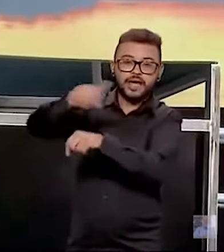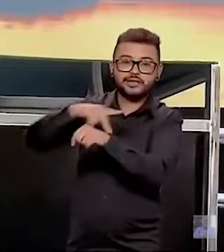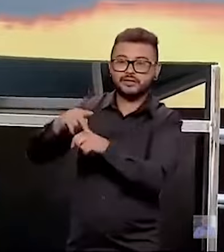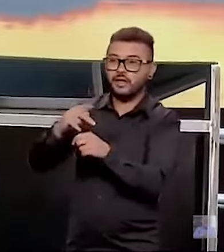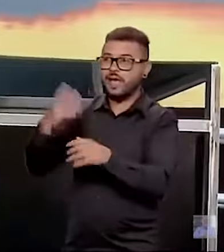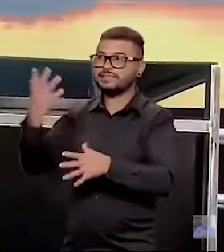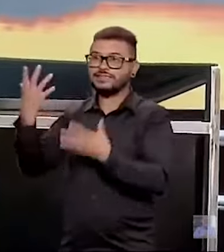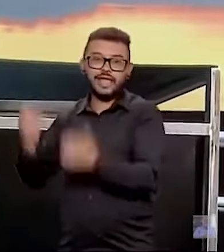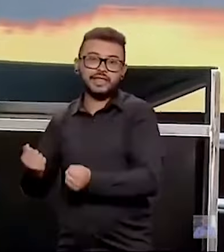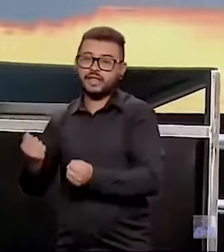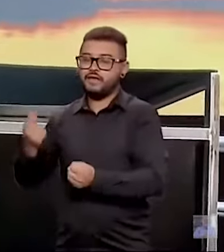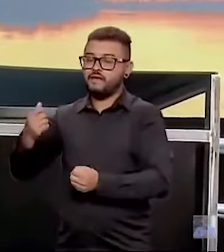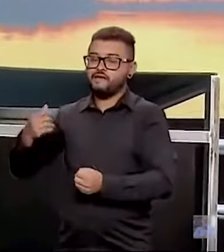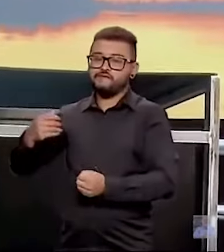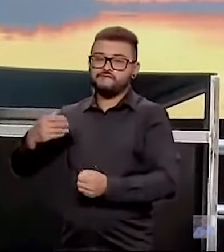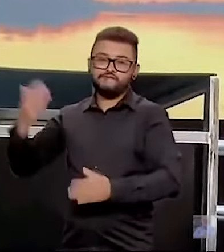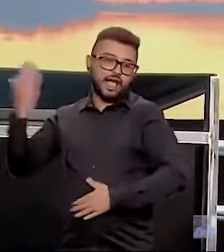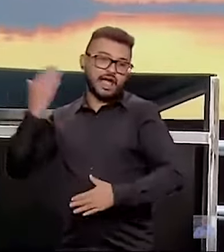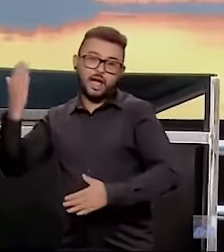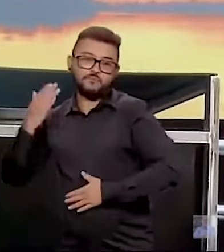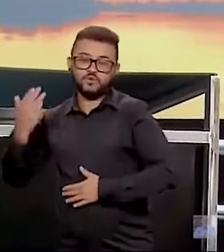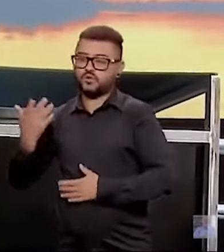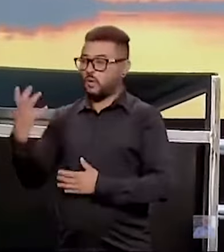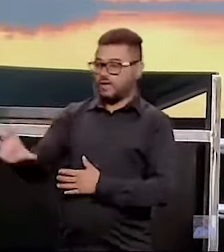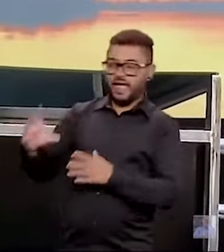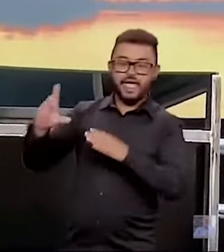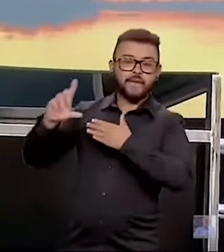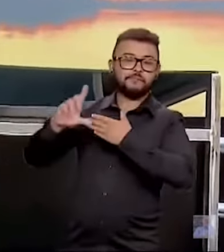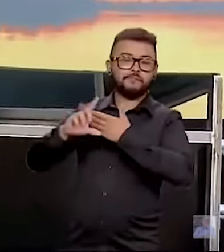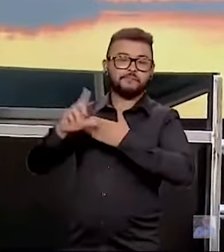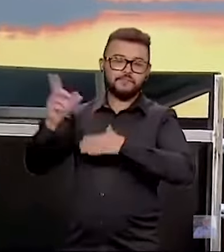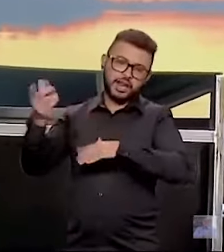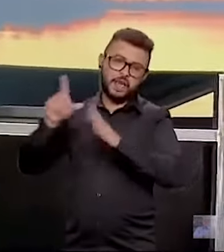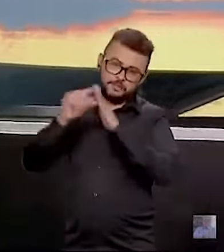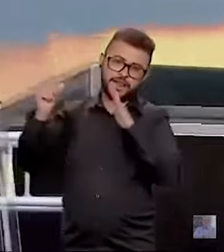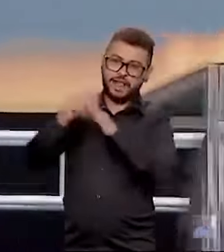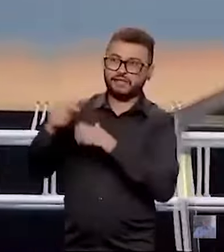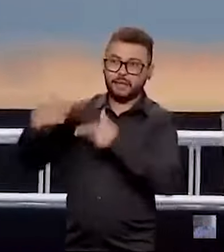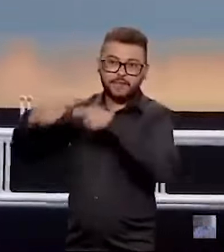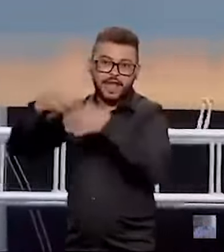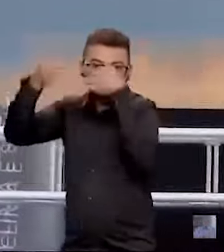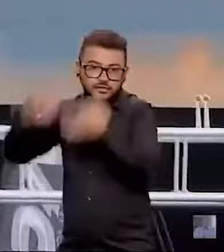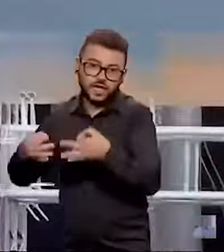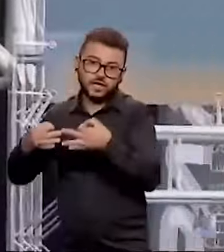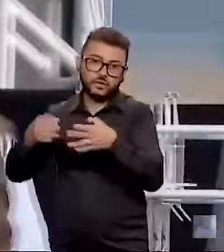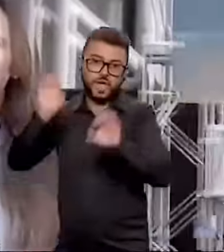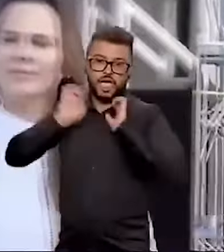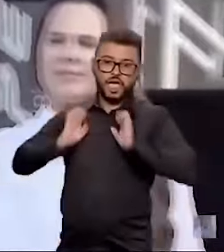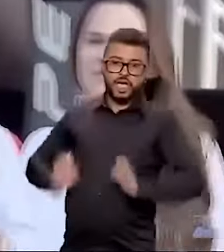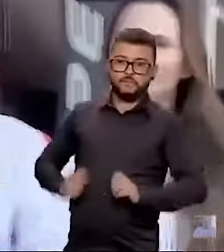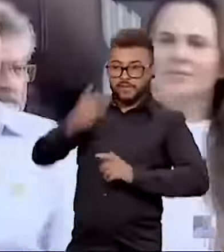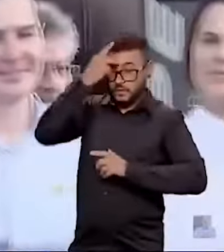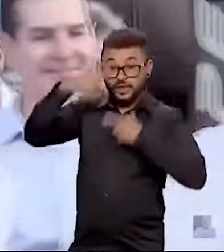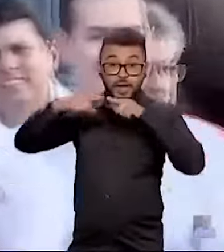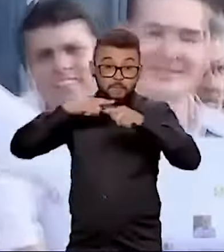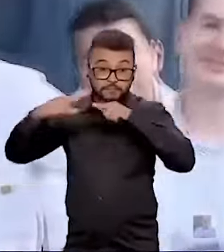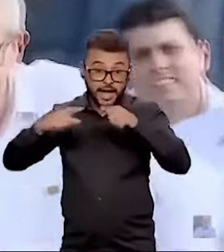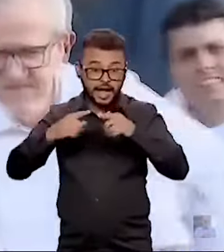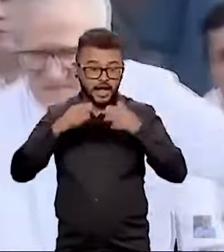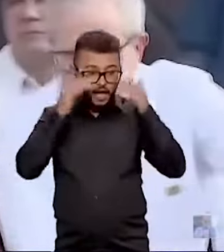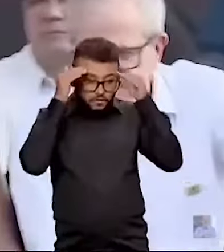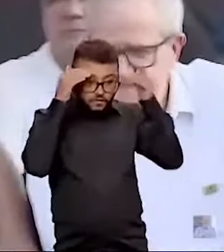um vagabundo que não vai ao palácio para governar esse país. Esse país merece alguém que trabalha,